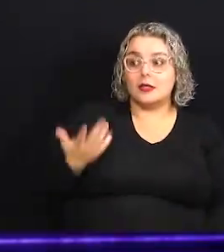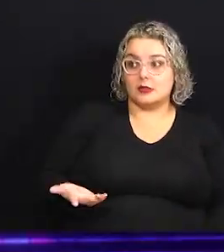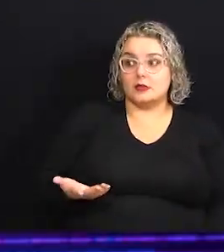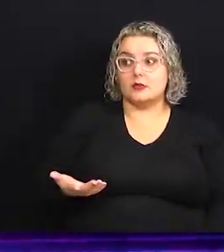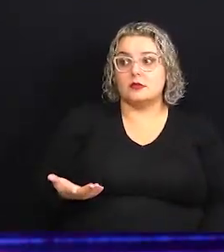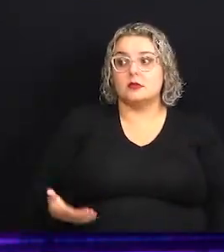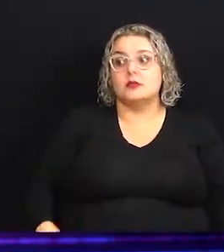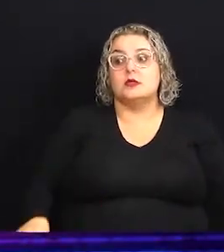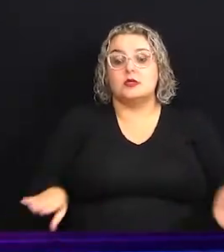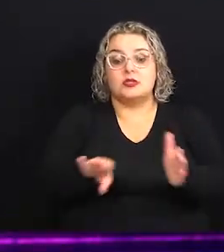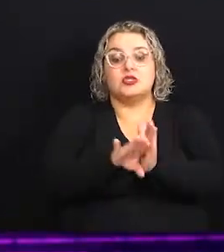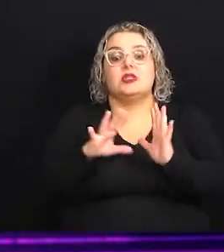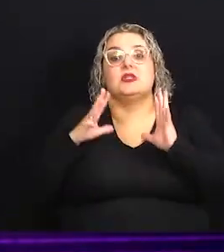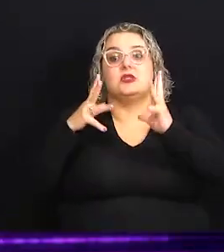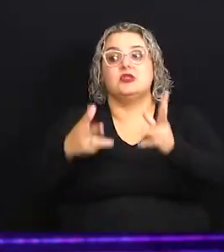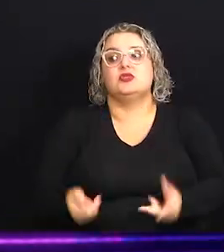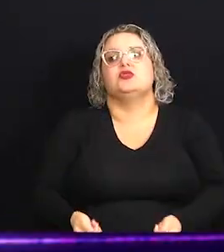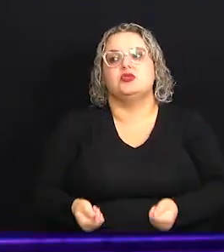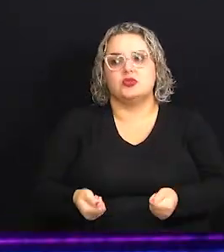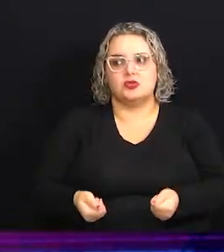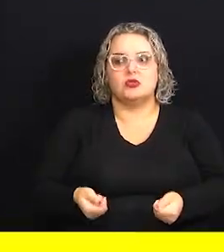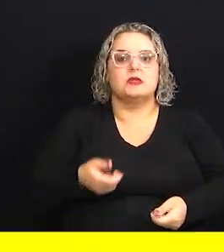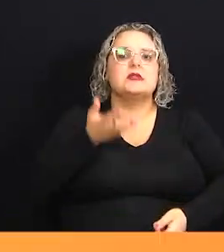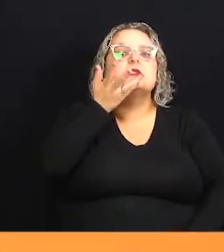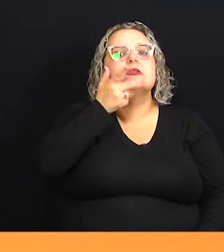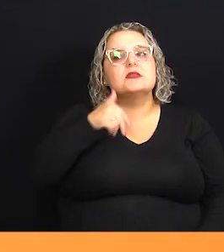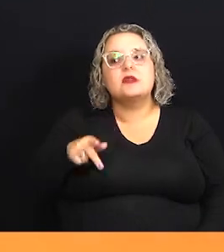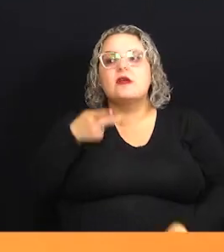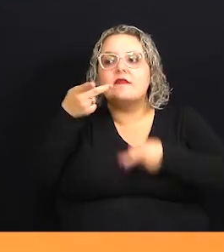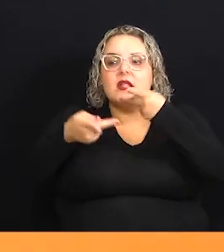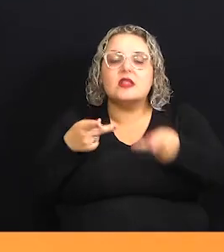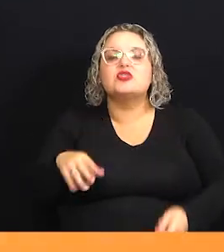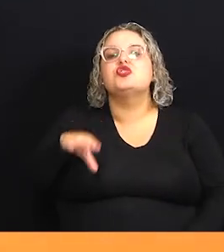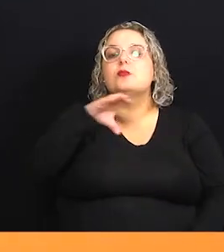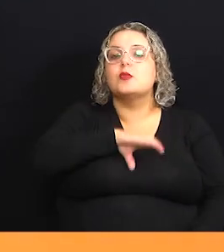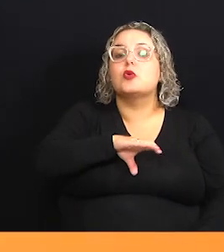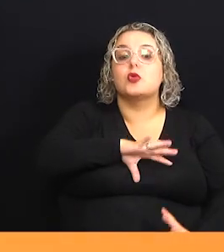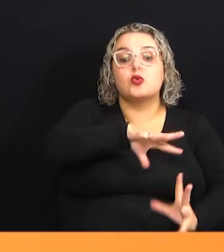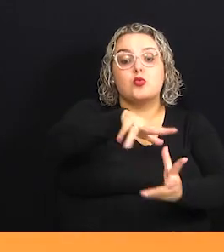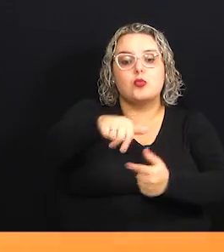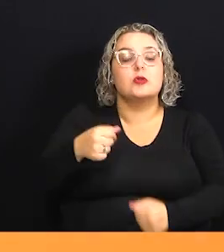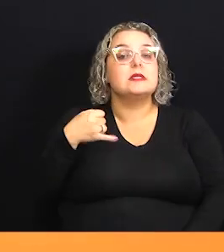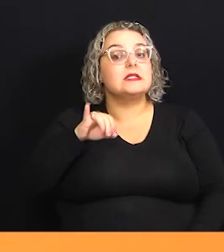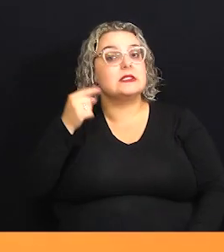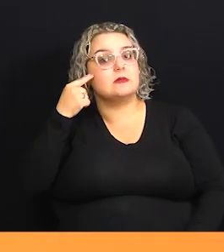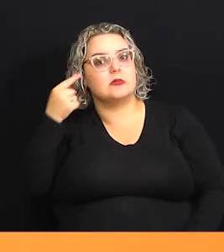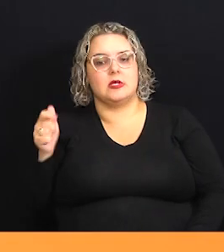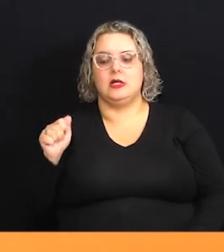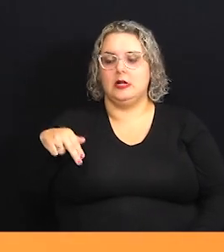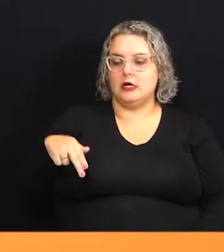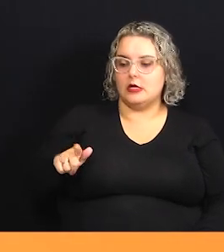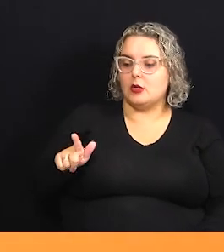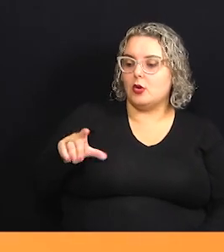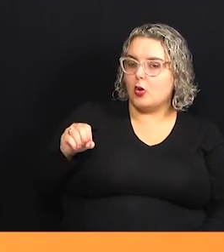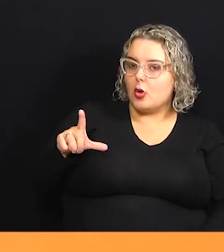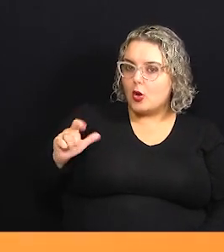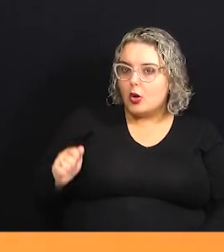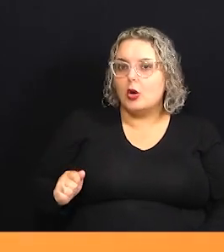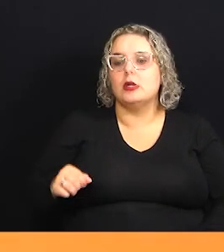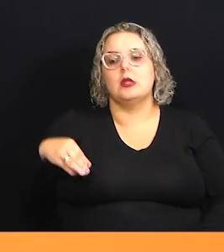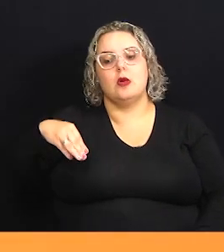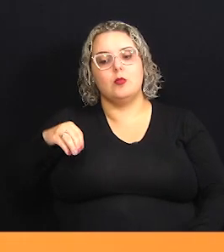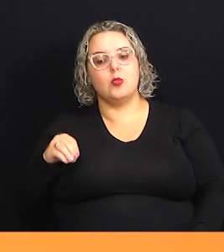ela chegasse em todas as crianças falantes de português no mundo. Então, se a gente for pensar em Angola,